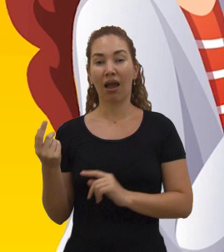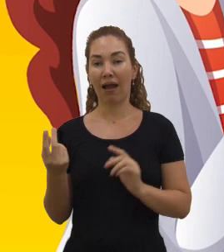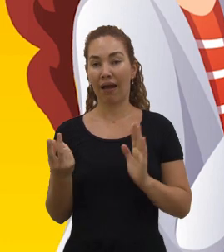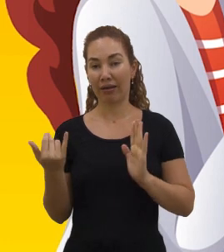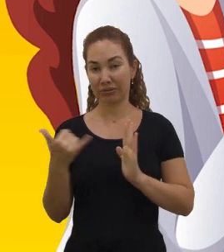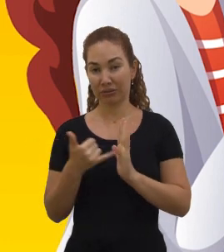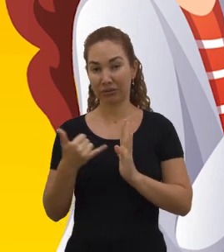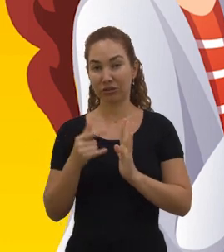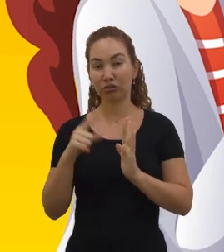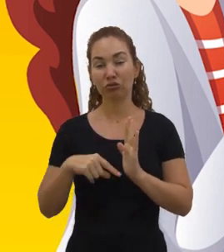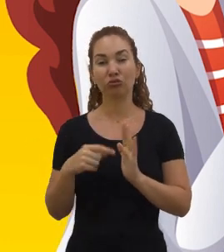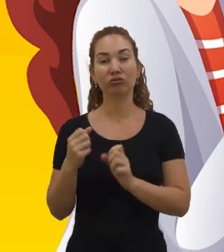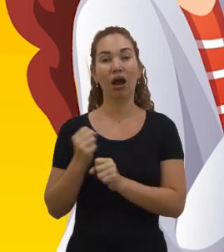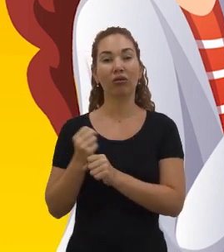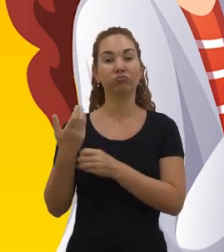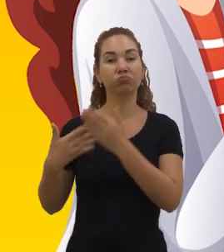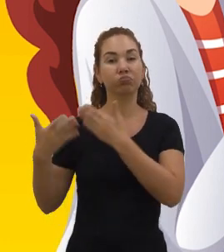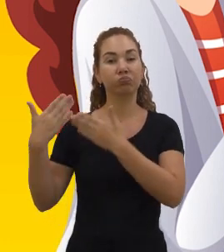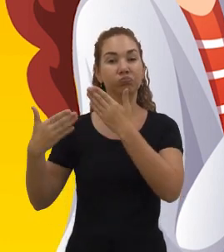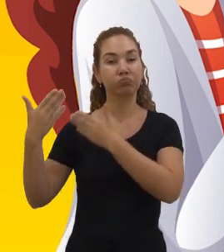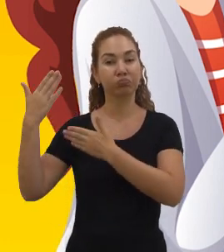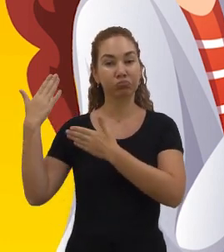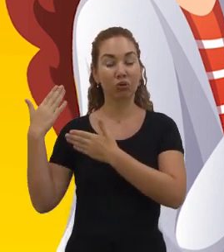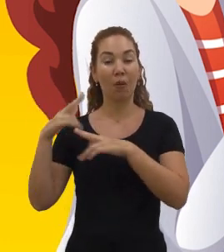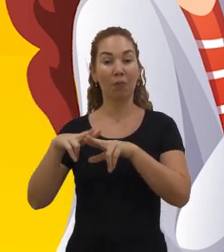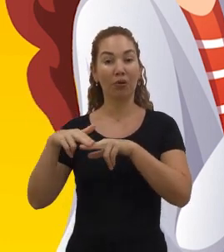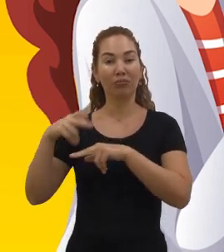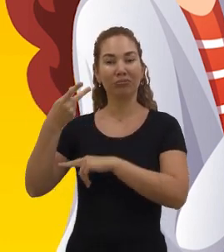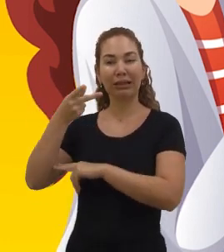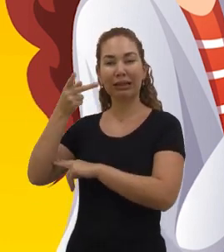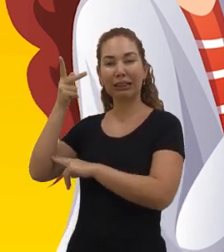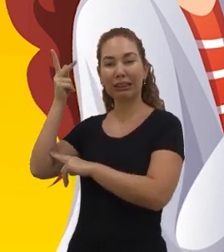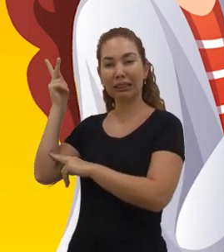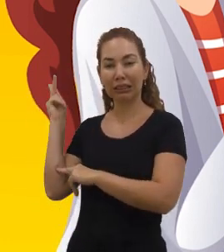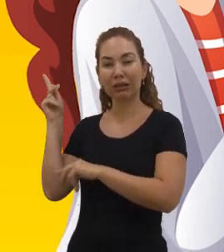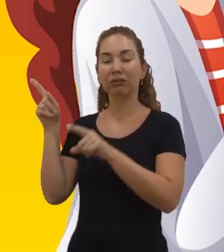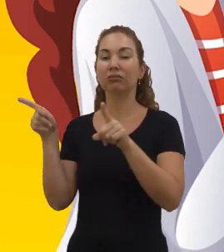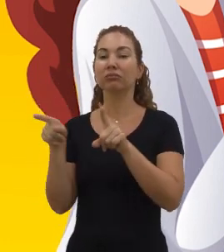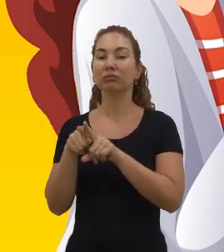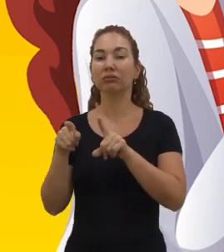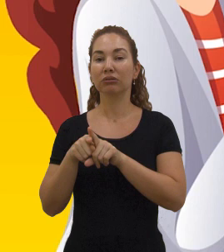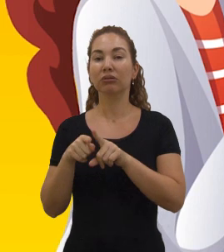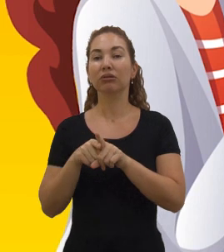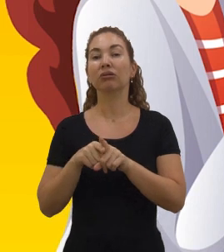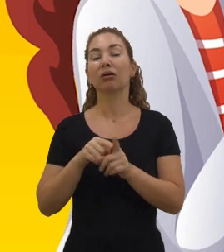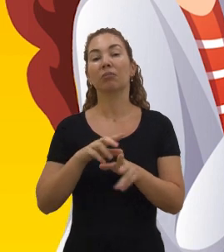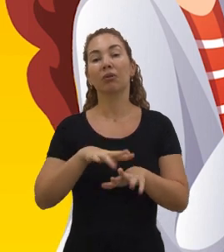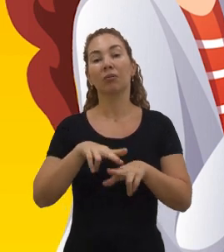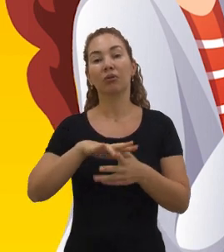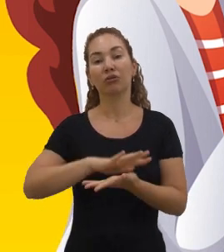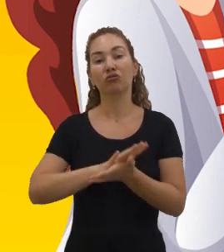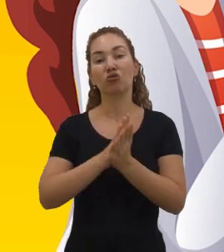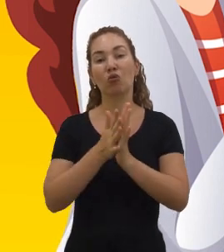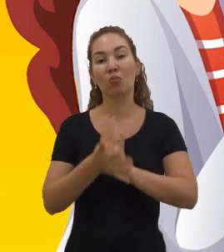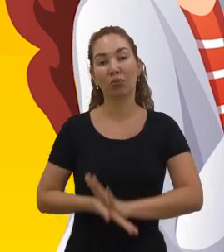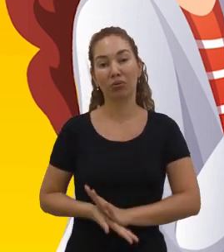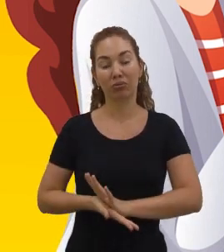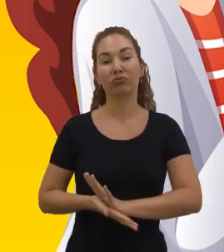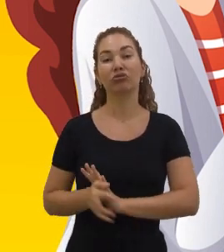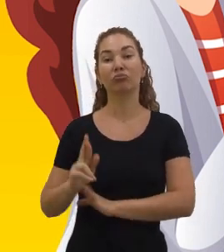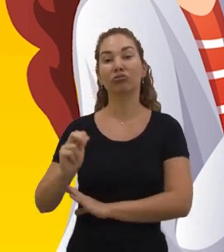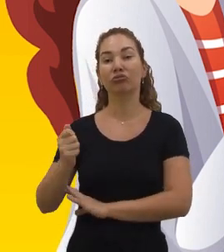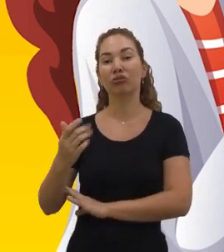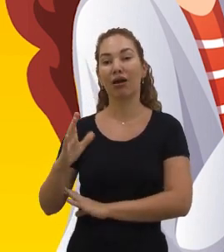discriminações ocorridas no passado, de heranças históricas, mas também de um processo ativo de preconceitos e estereotipos